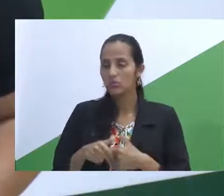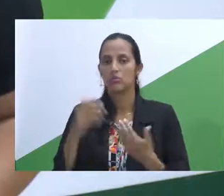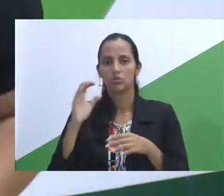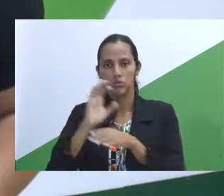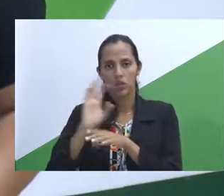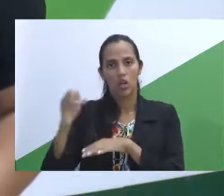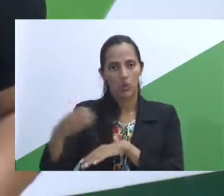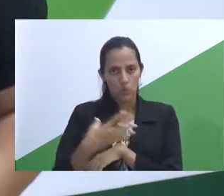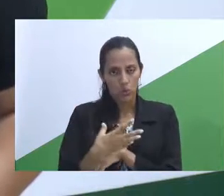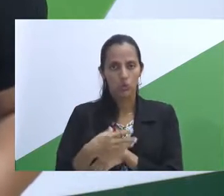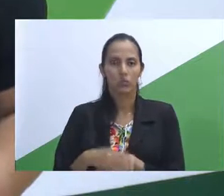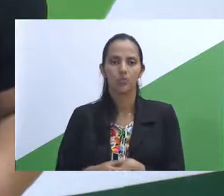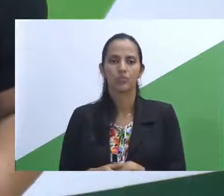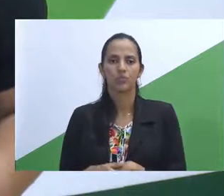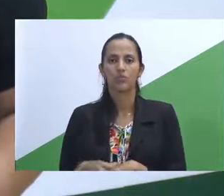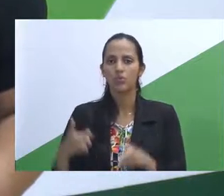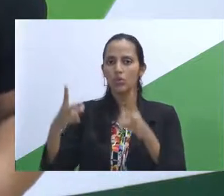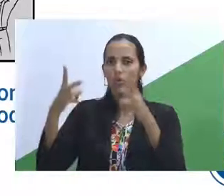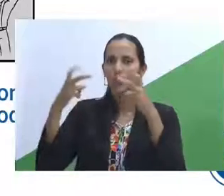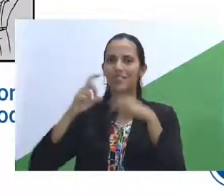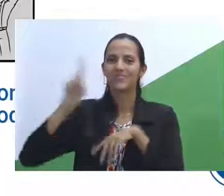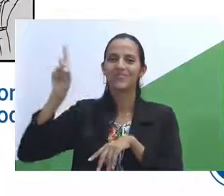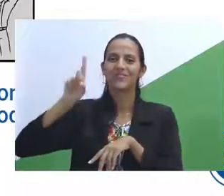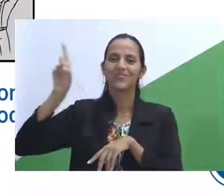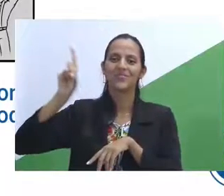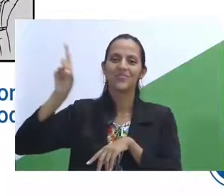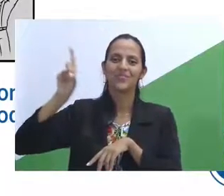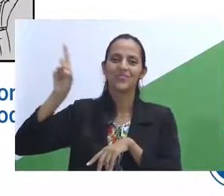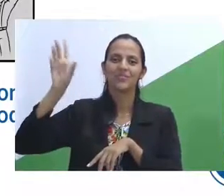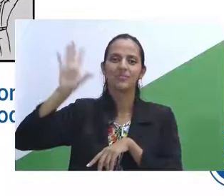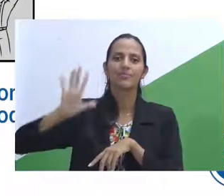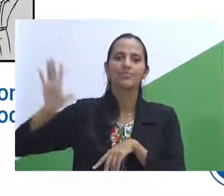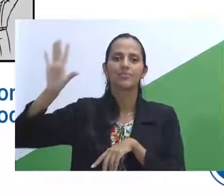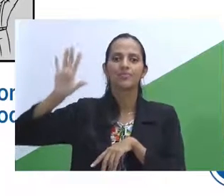Estado Novo. Observe, então, agora essa charge.